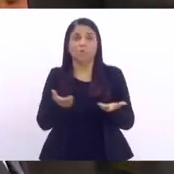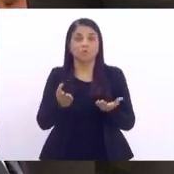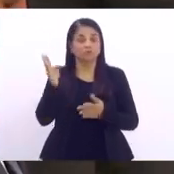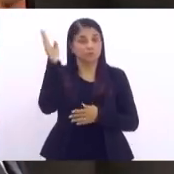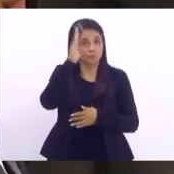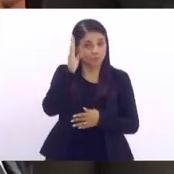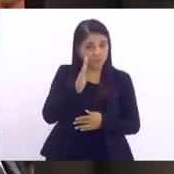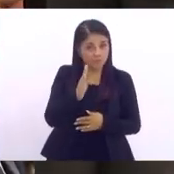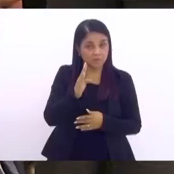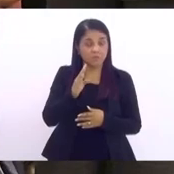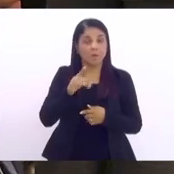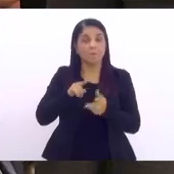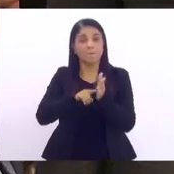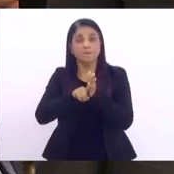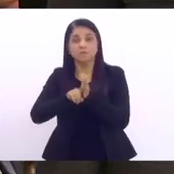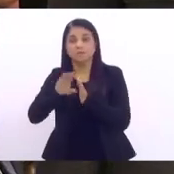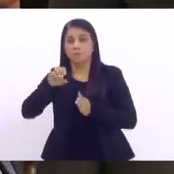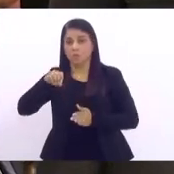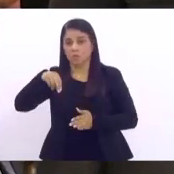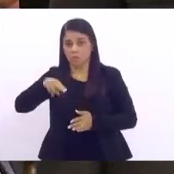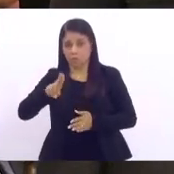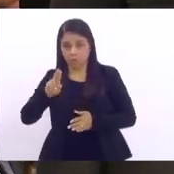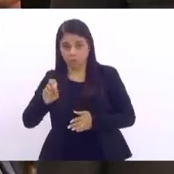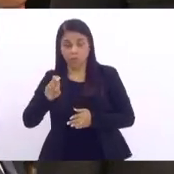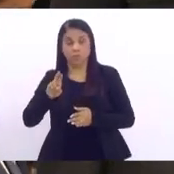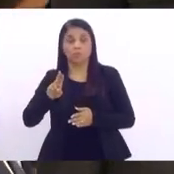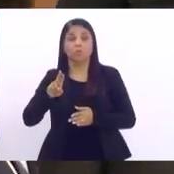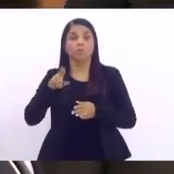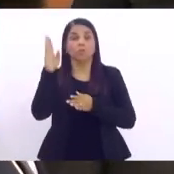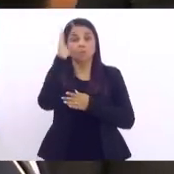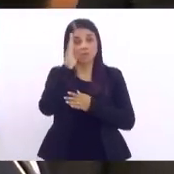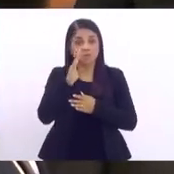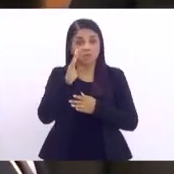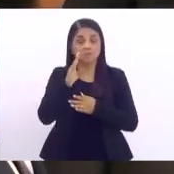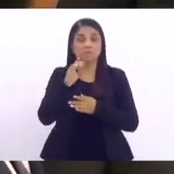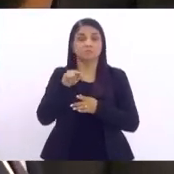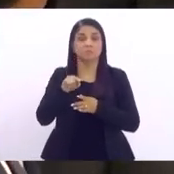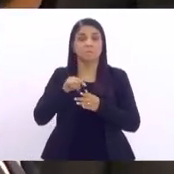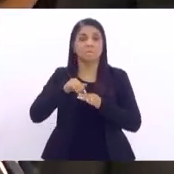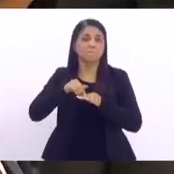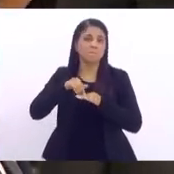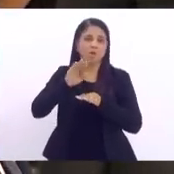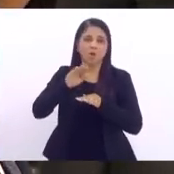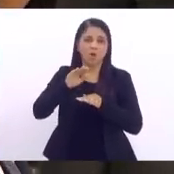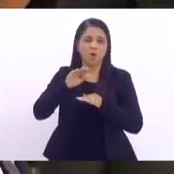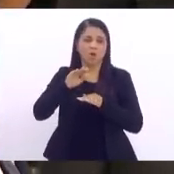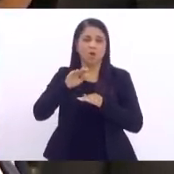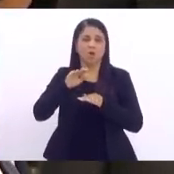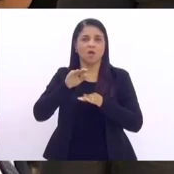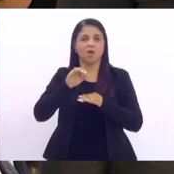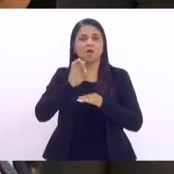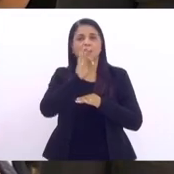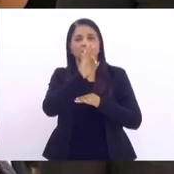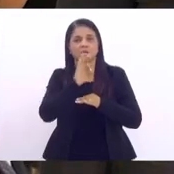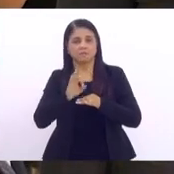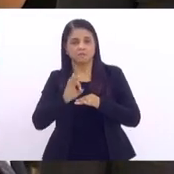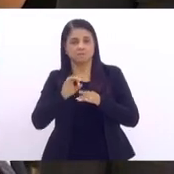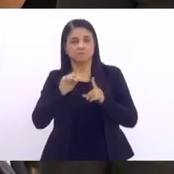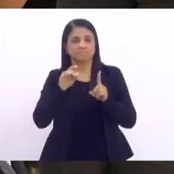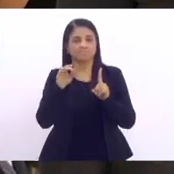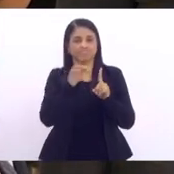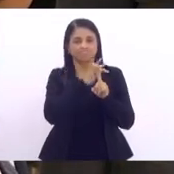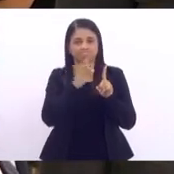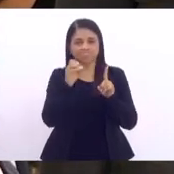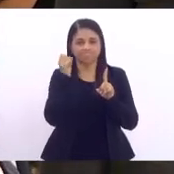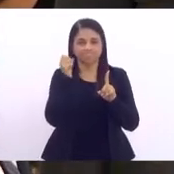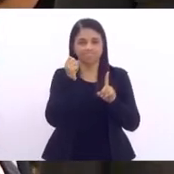demonstrou que o Brasil é o país com maior índice de homicídios no mundo, maior até do que China,